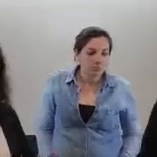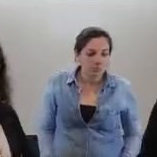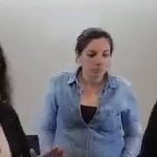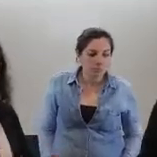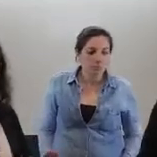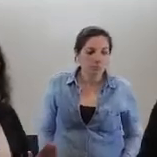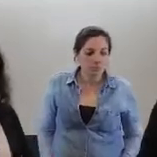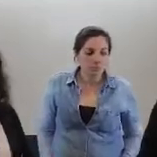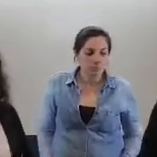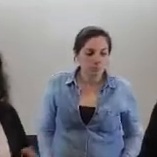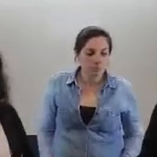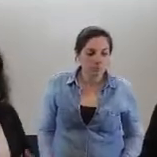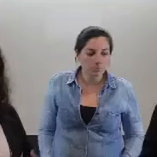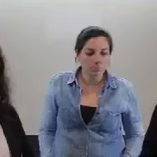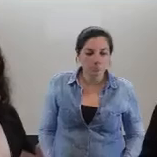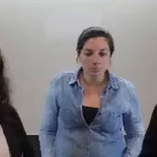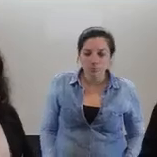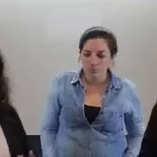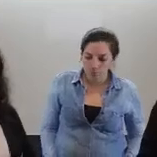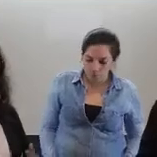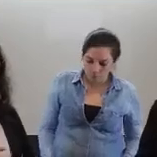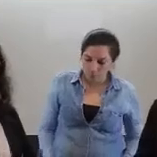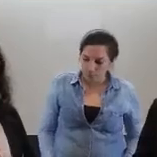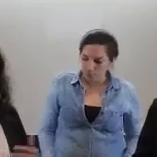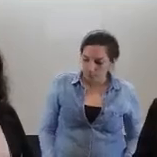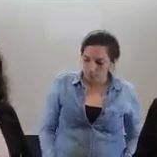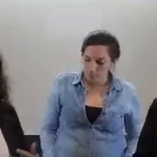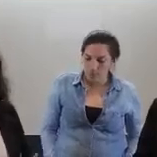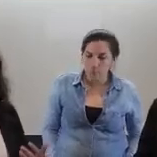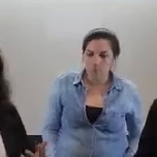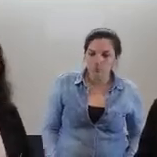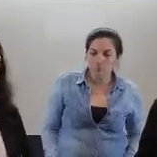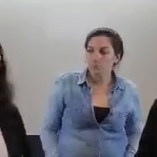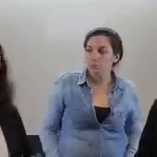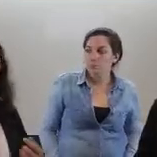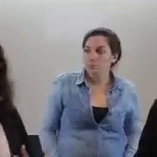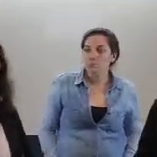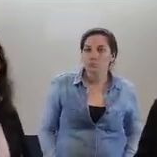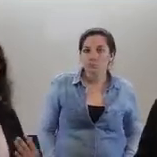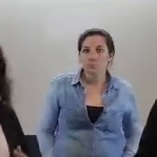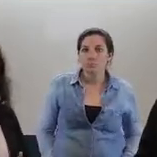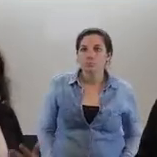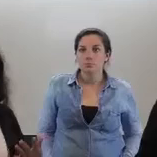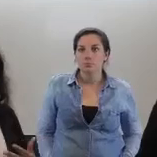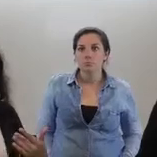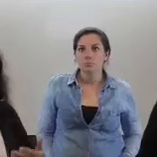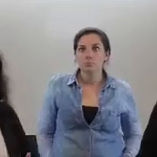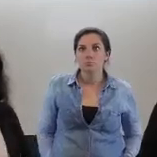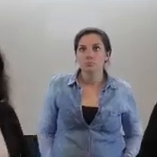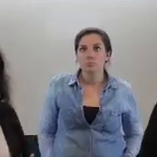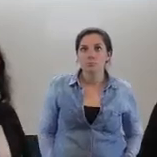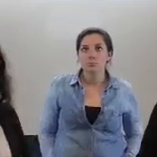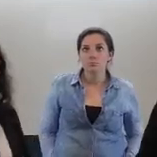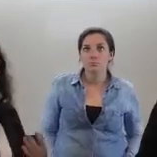a gente está demonstrando, mas é no dia a dia, replicando o que a gente está mostrando aqui para vocês, que vocês vão ter mais uma noção,